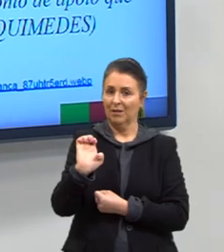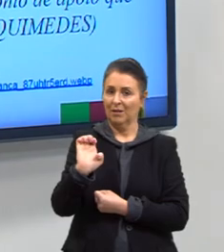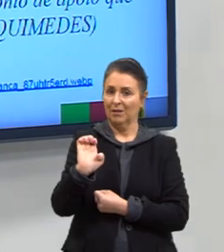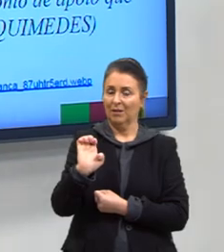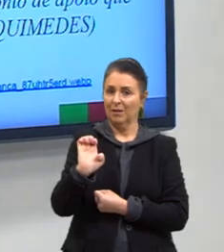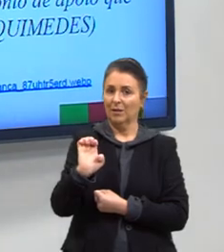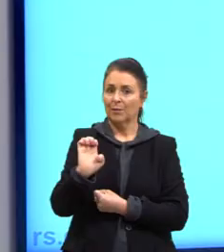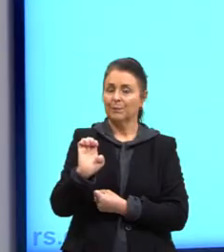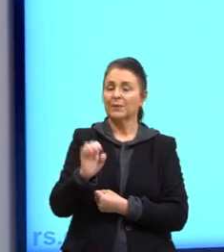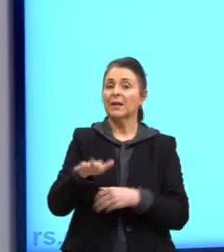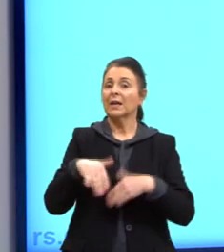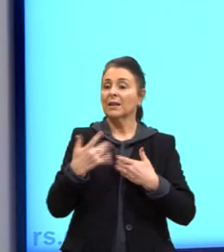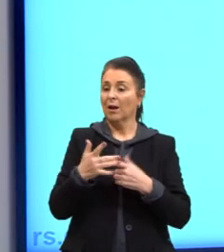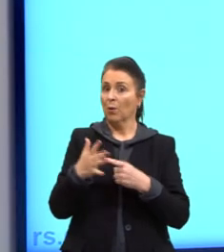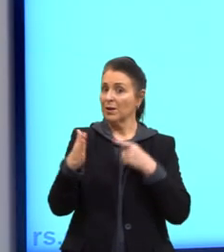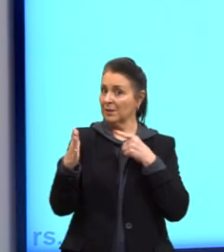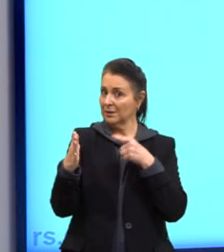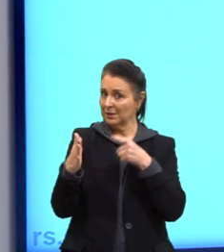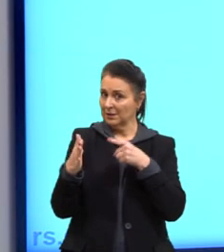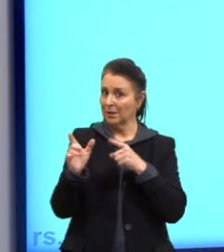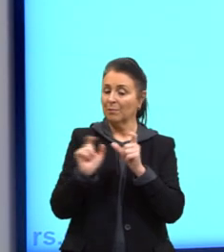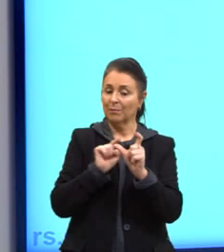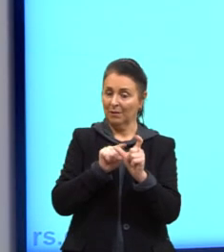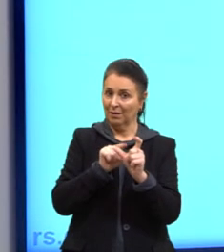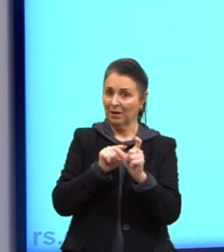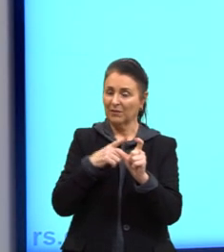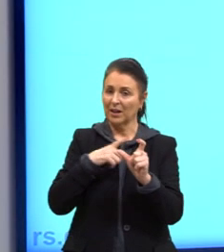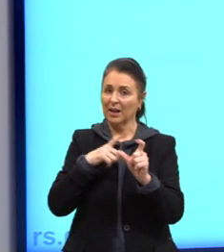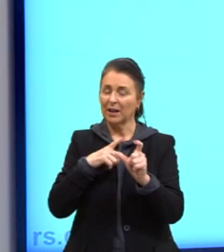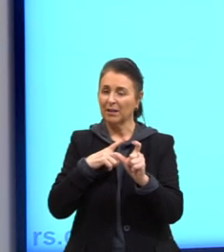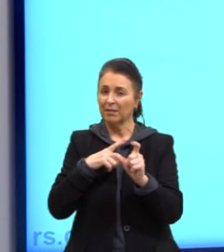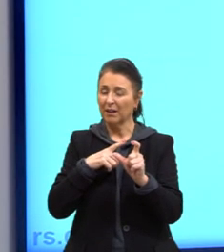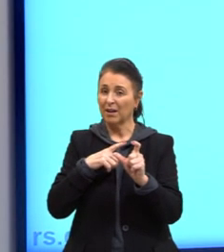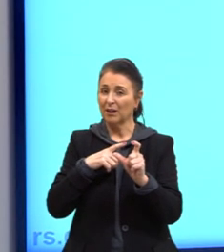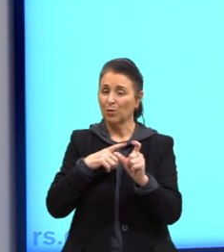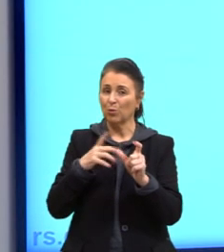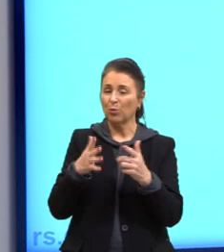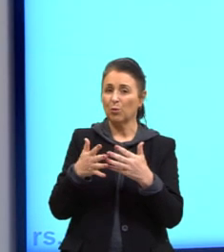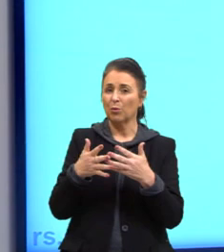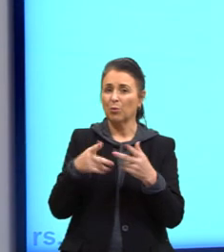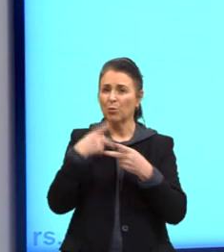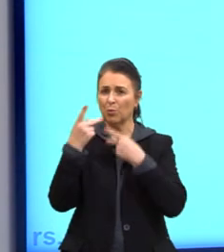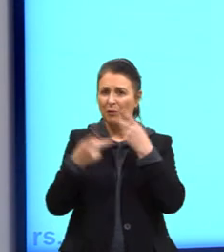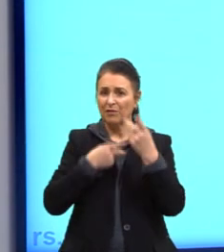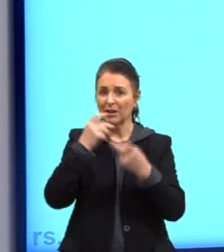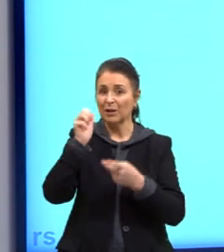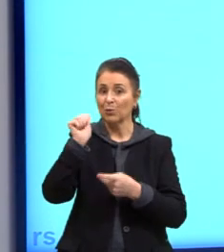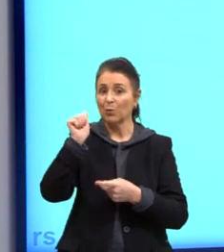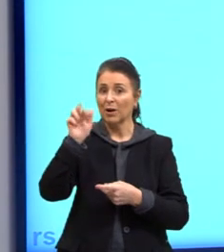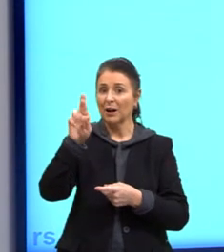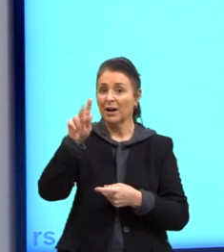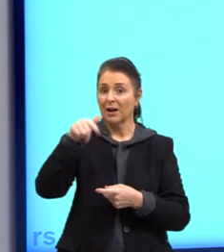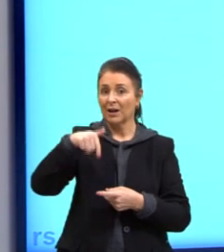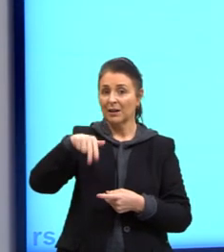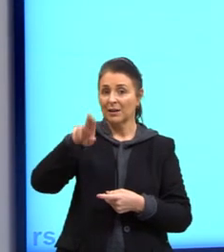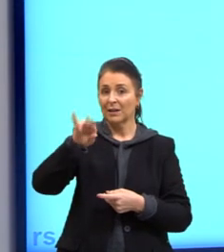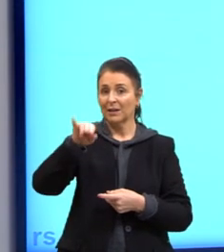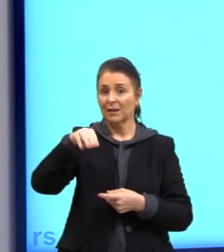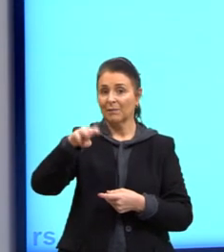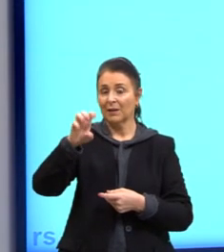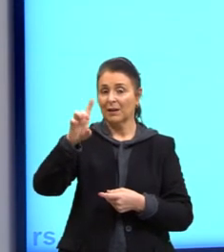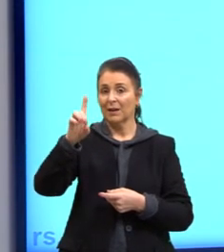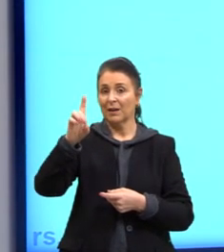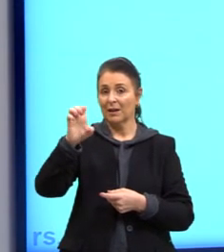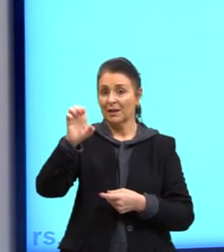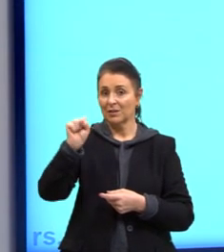o torque então ele tem ele é associado né a uma fala do Arquimedes onde a gente tem assim ó